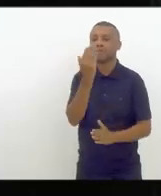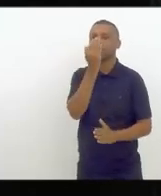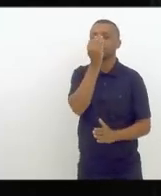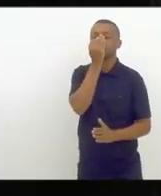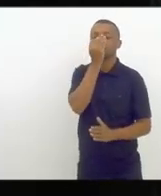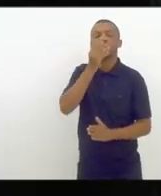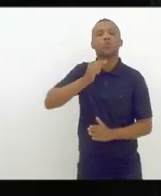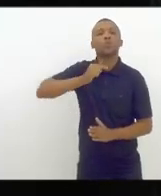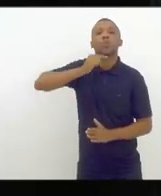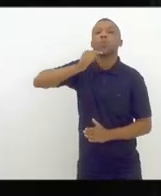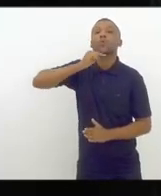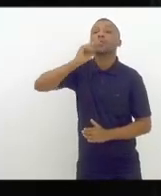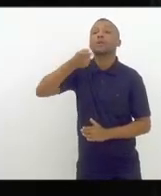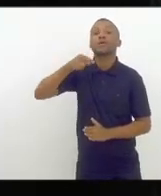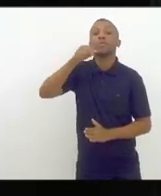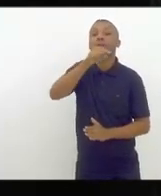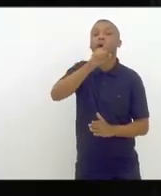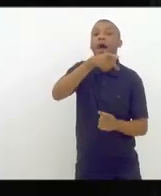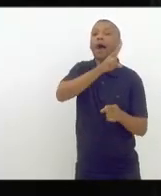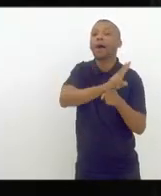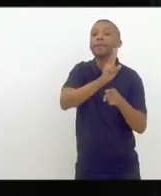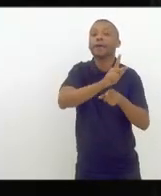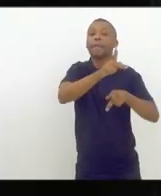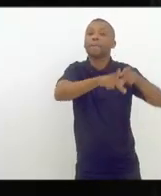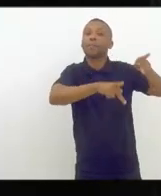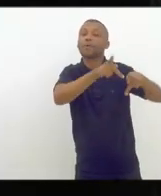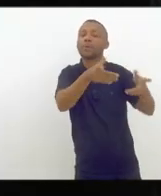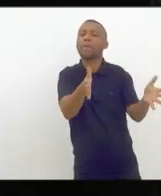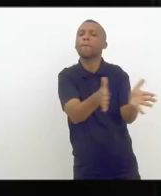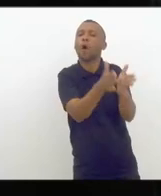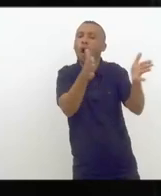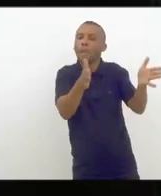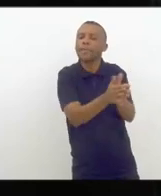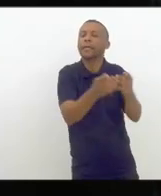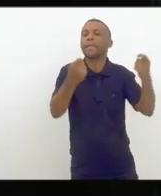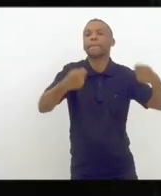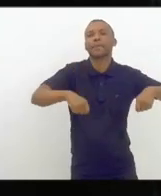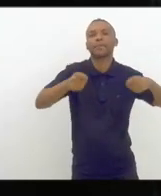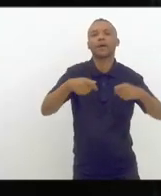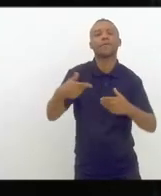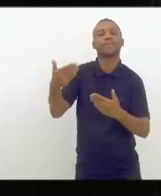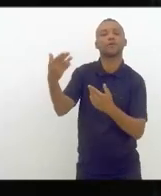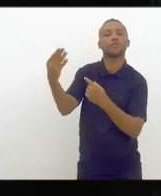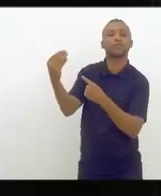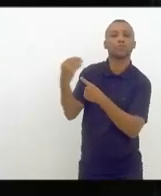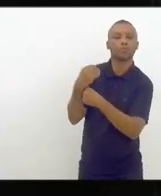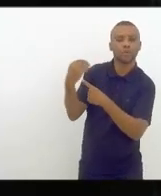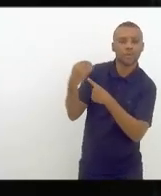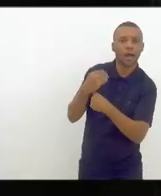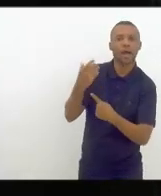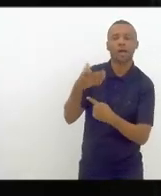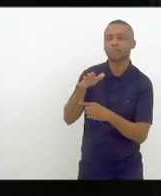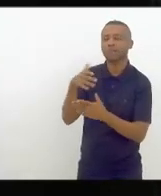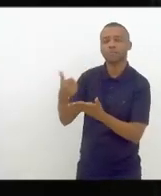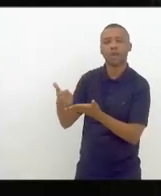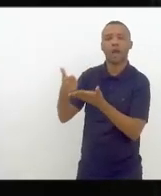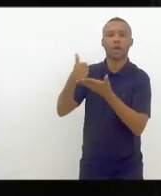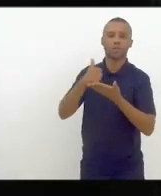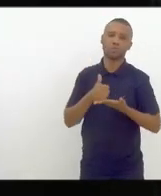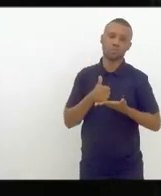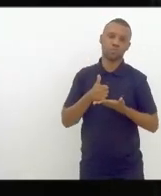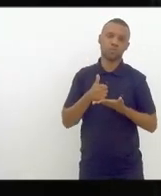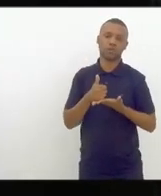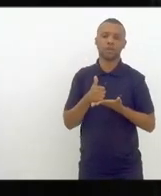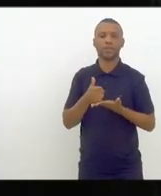chegaram até a população que mais precisou de cuidado, de socorro no estado do